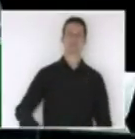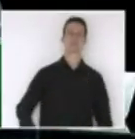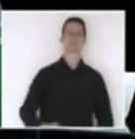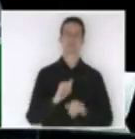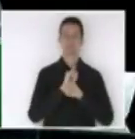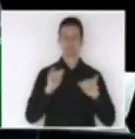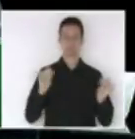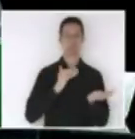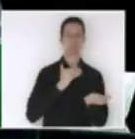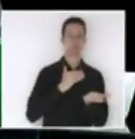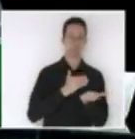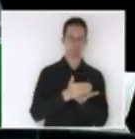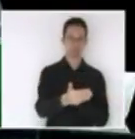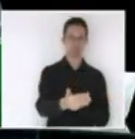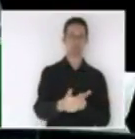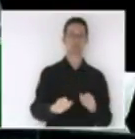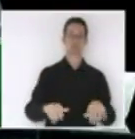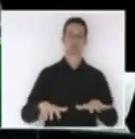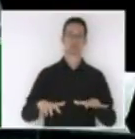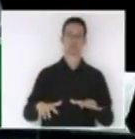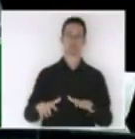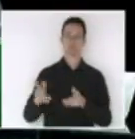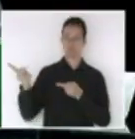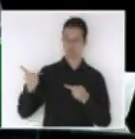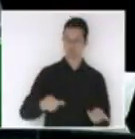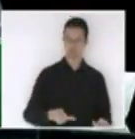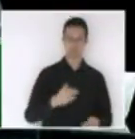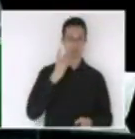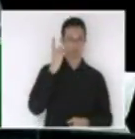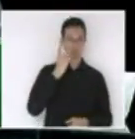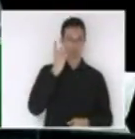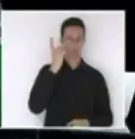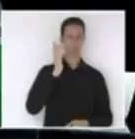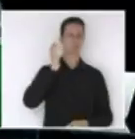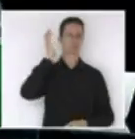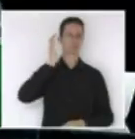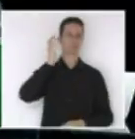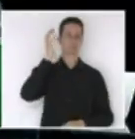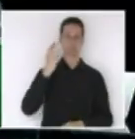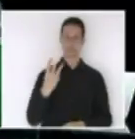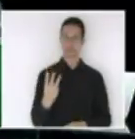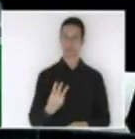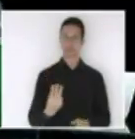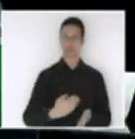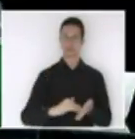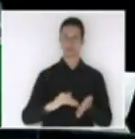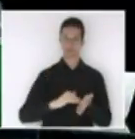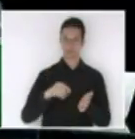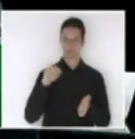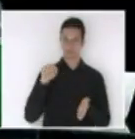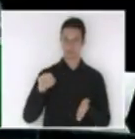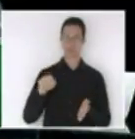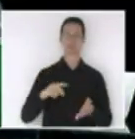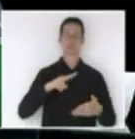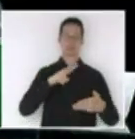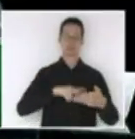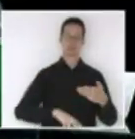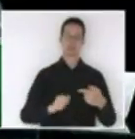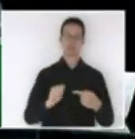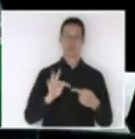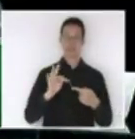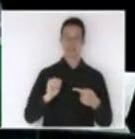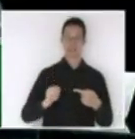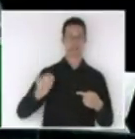aberto os trabalhos e convidou a senhora deputada Ana Paula Lima, terceira secretária, para proceder à leitura das atas